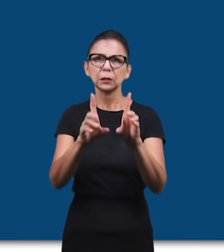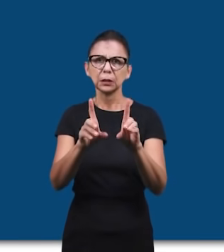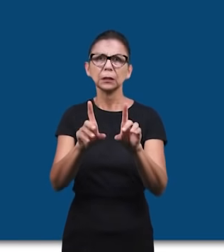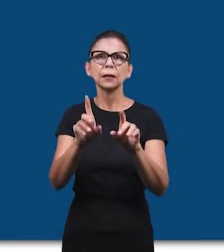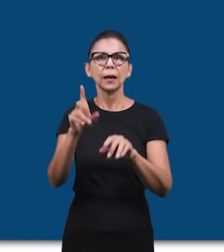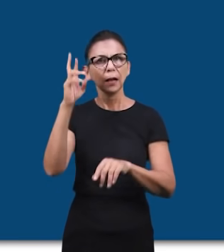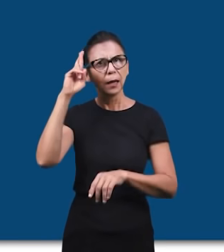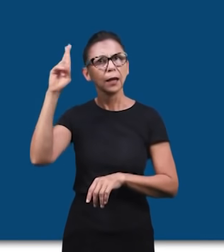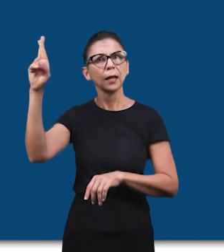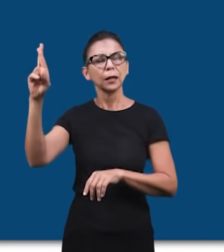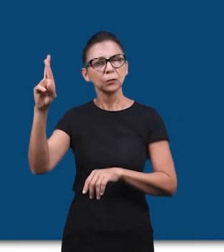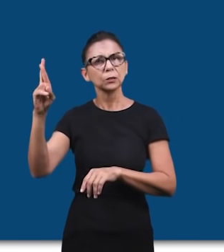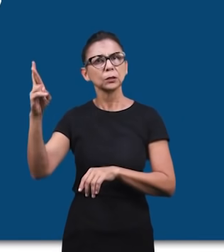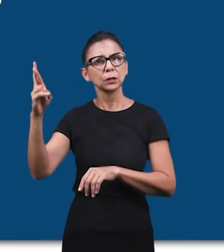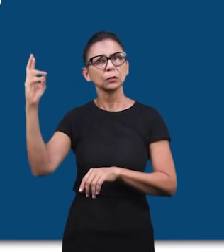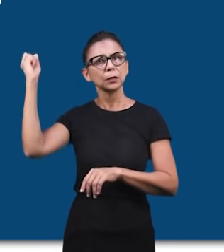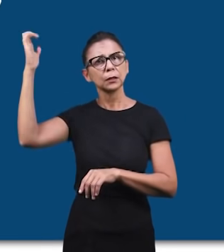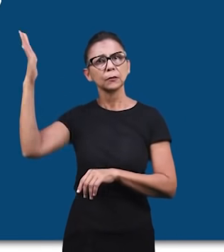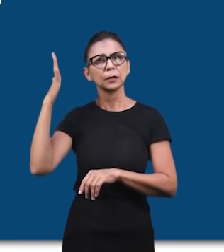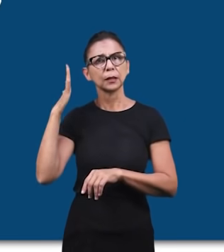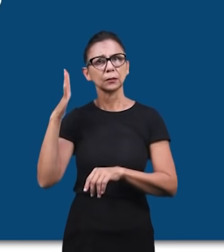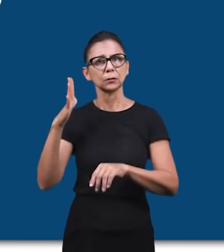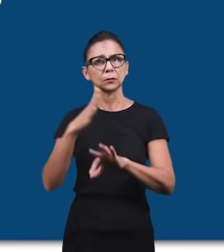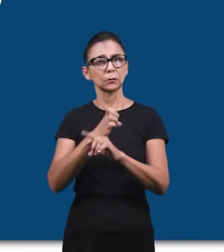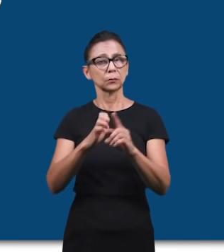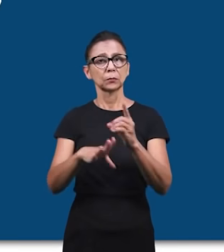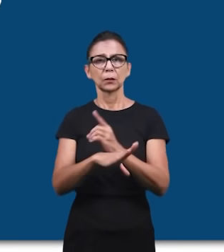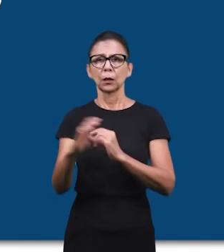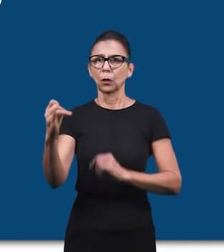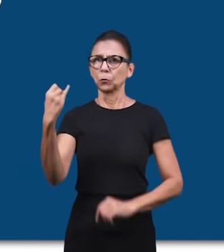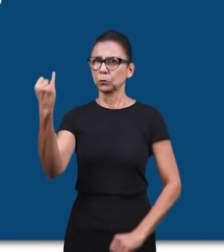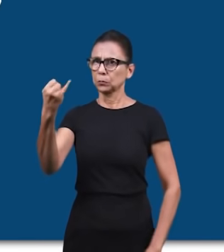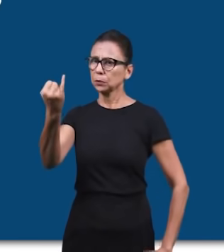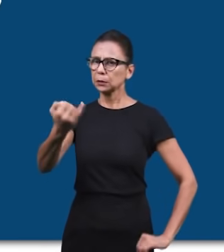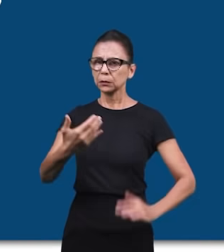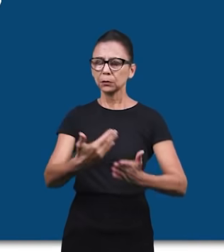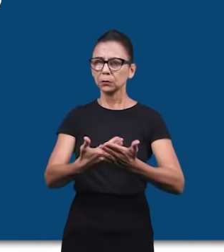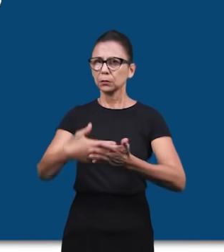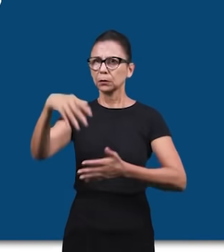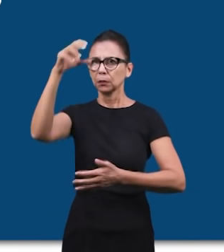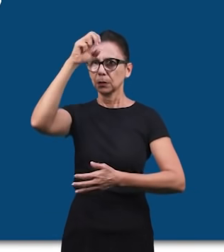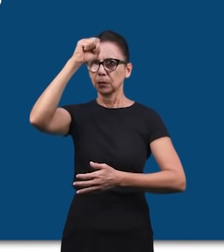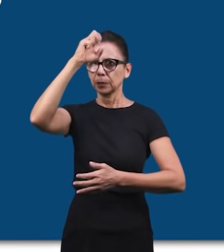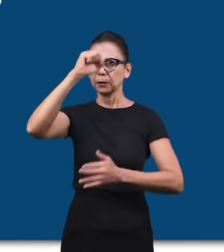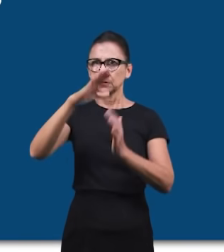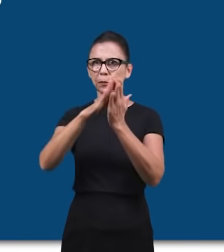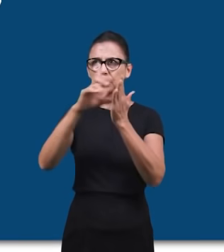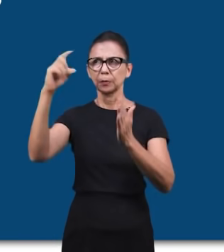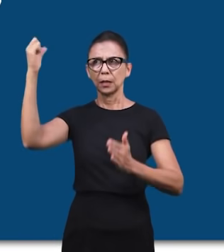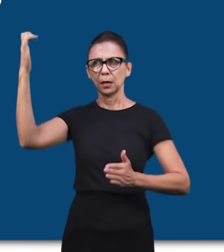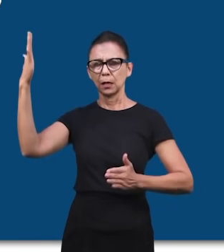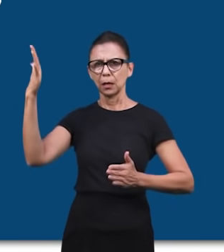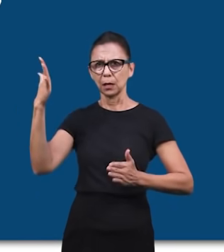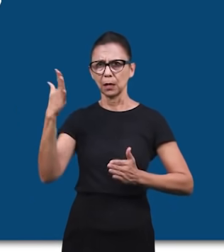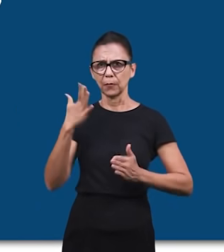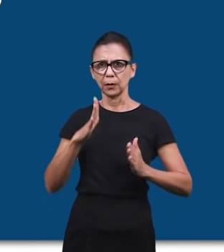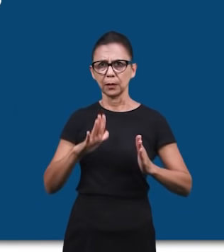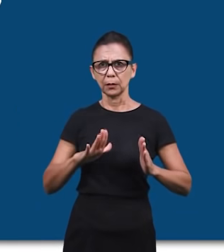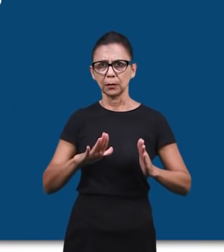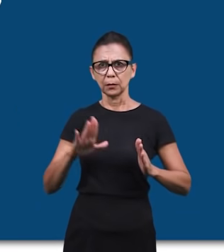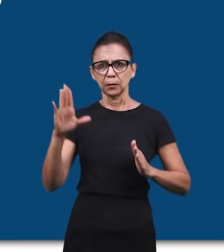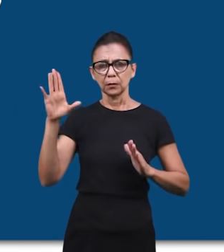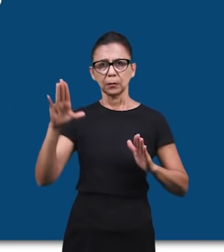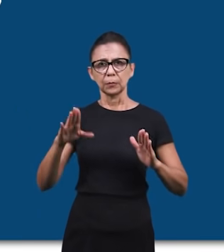nas escolas bíblicas dominicais. É muito importante estudar e aprender a palavra revelada na direção do Espírito Santo. Não há